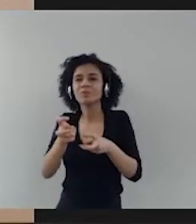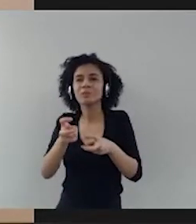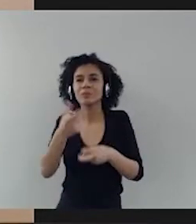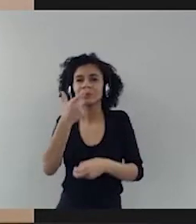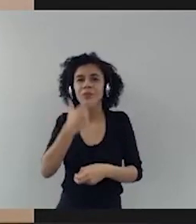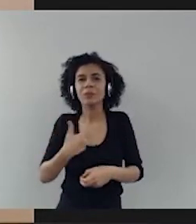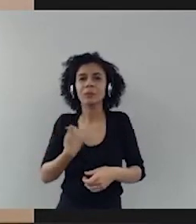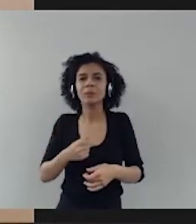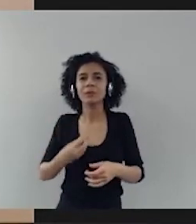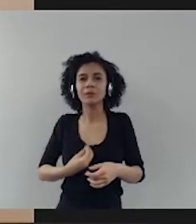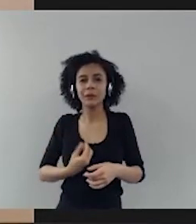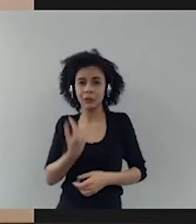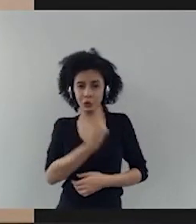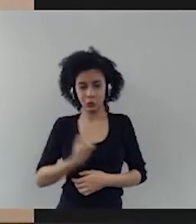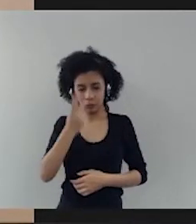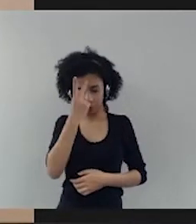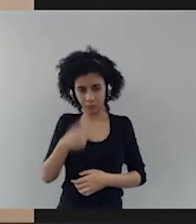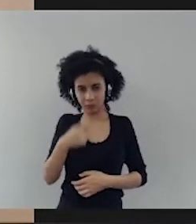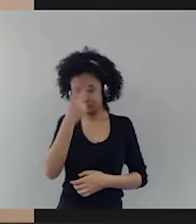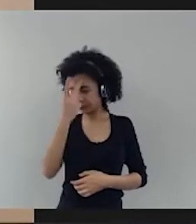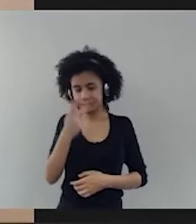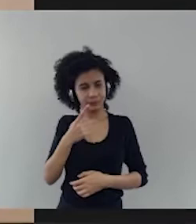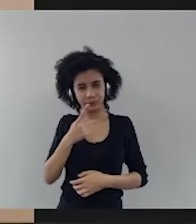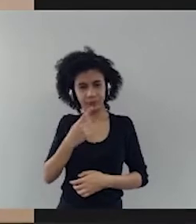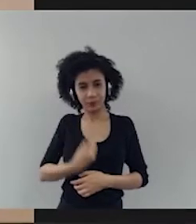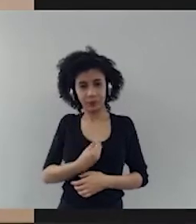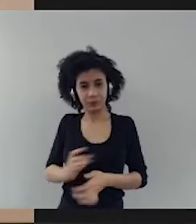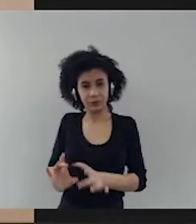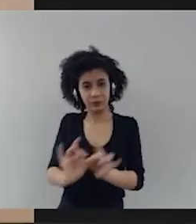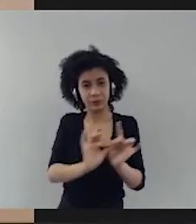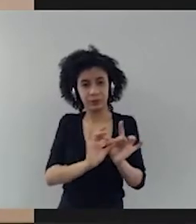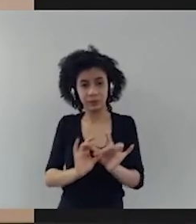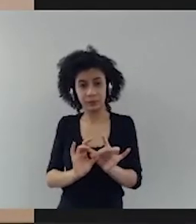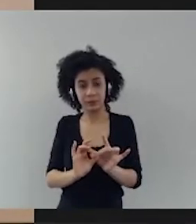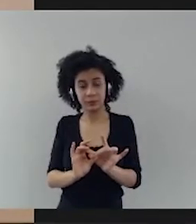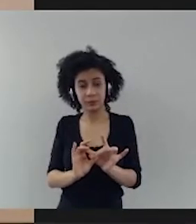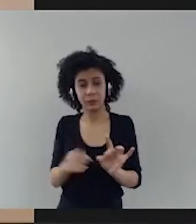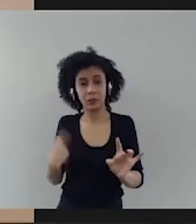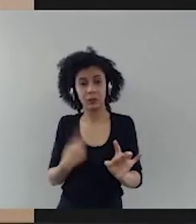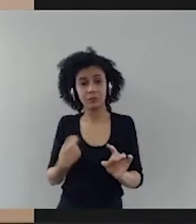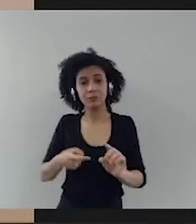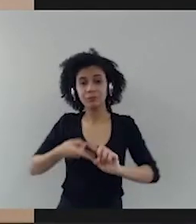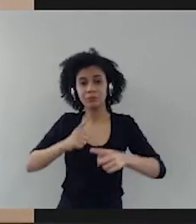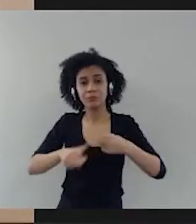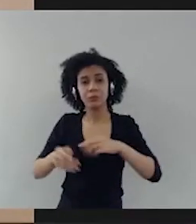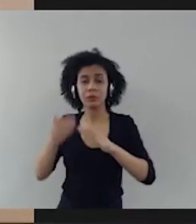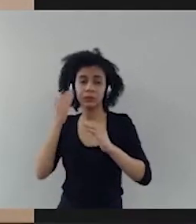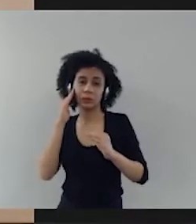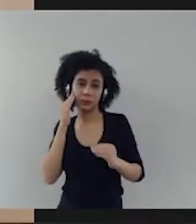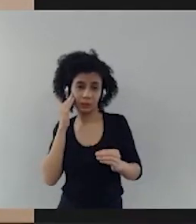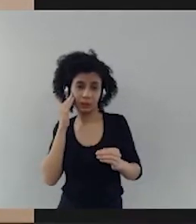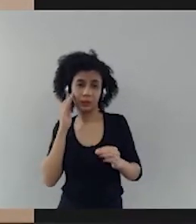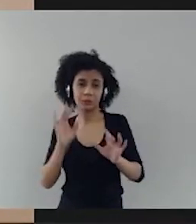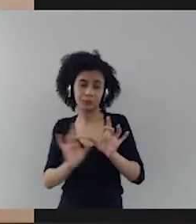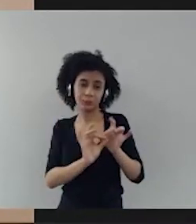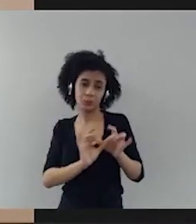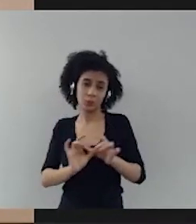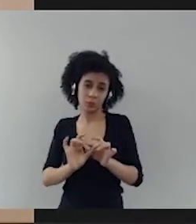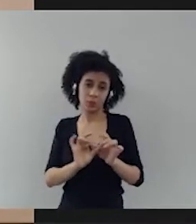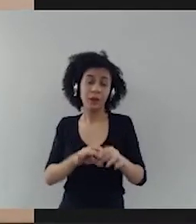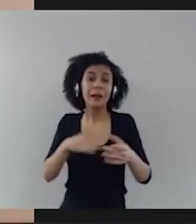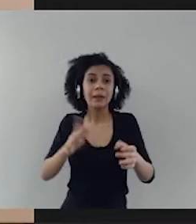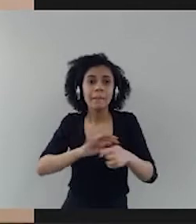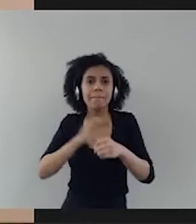um coletivo, um grande coletivo que tem que dar um jeito da gente se entender. E a pandemia ela vem e traz